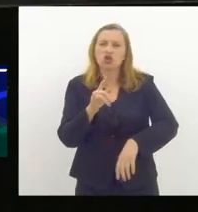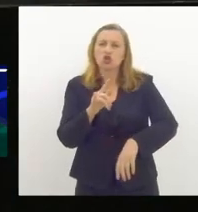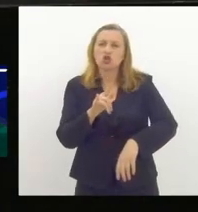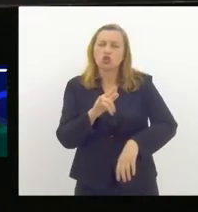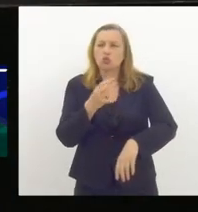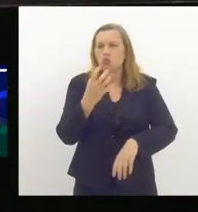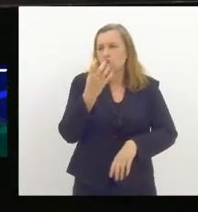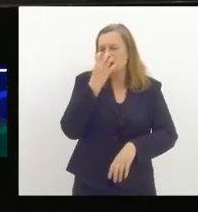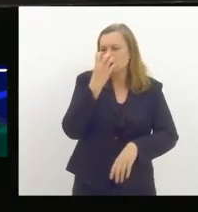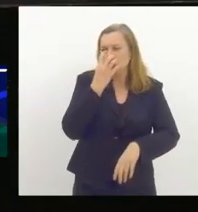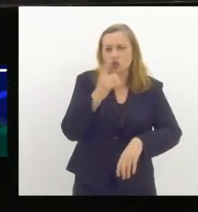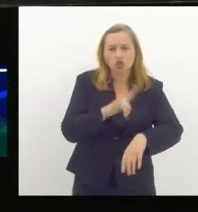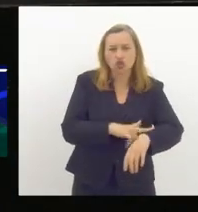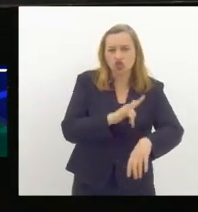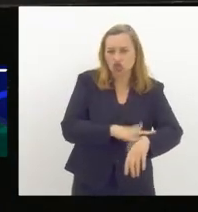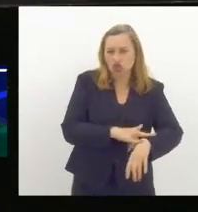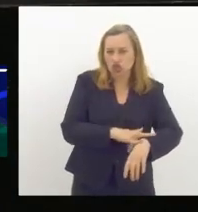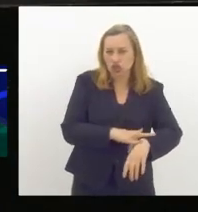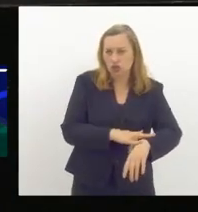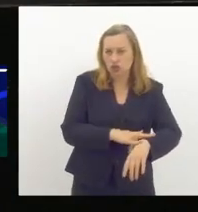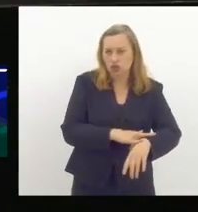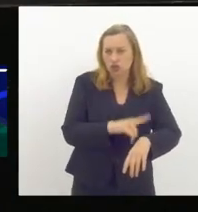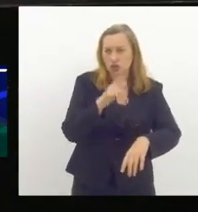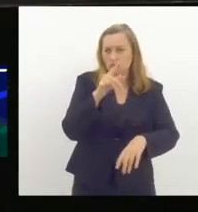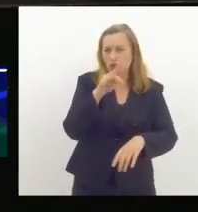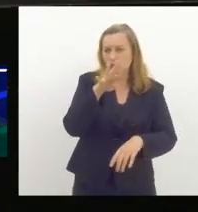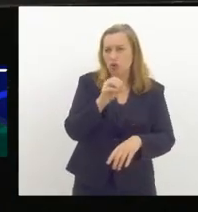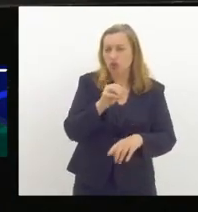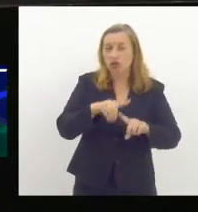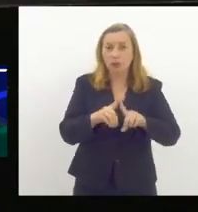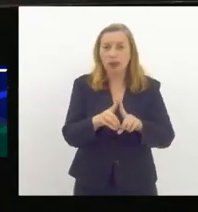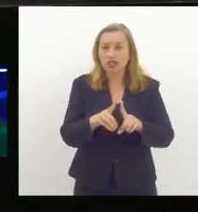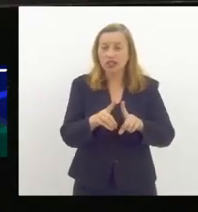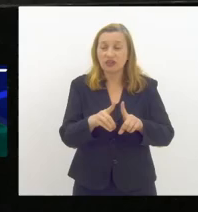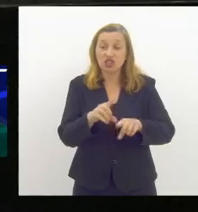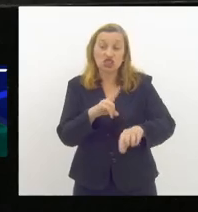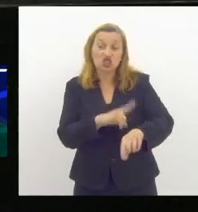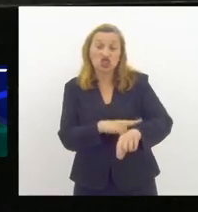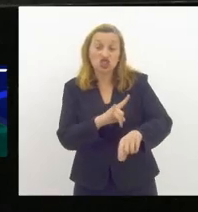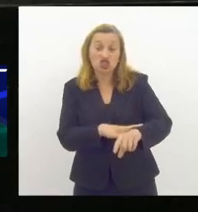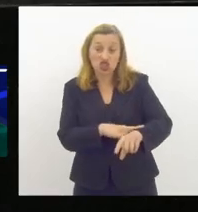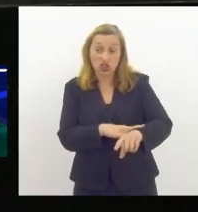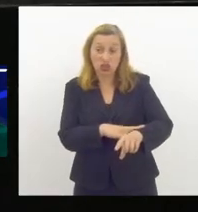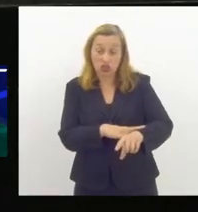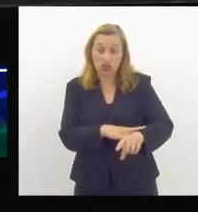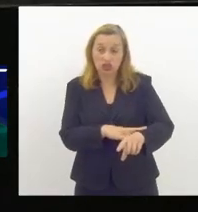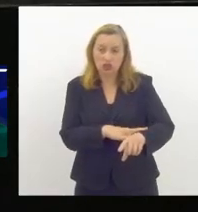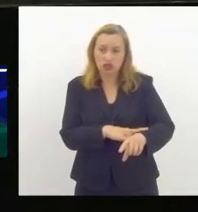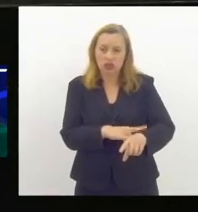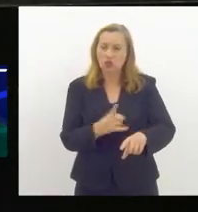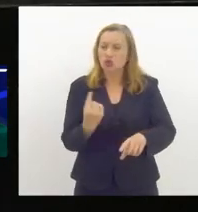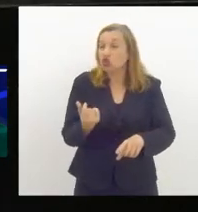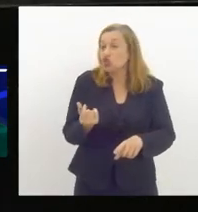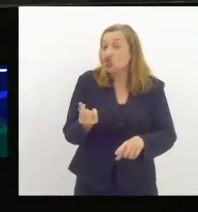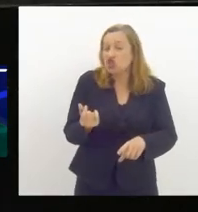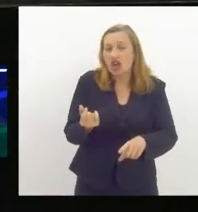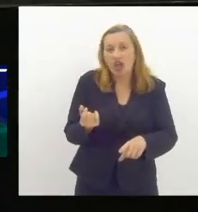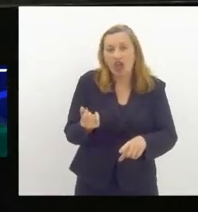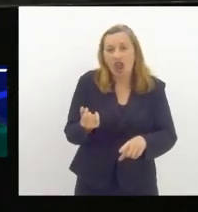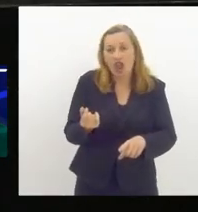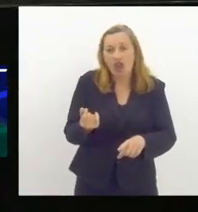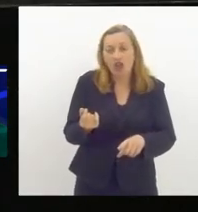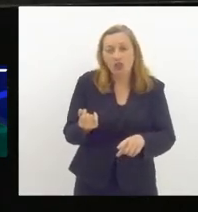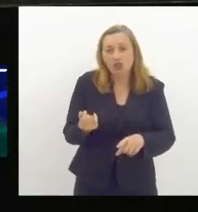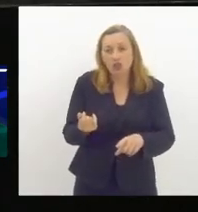né o próximo tá mexendo um cachorro mas tá mexendo com nosso dinheiro se você é teste tá queimando torrando o